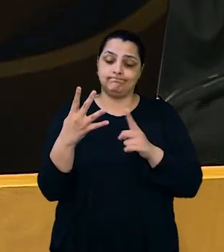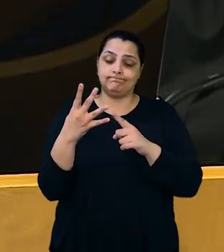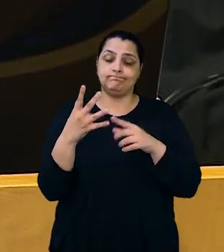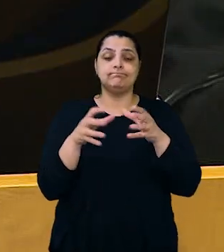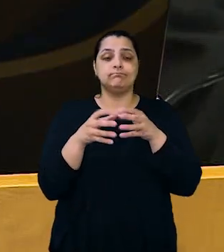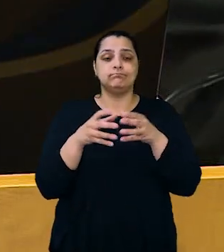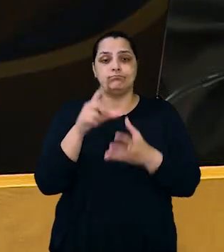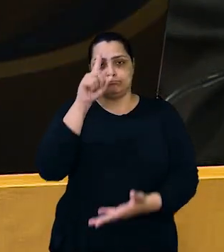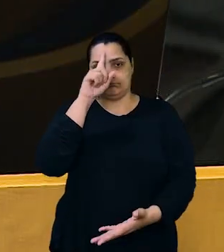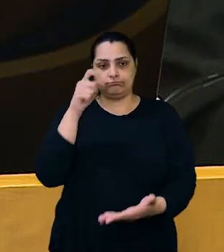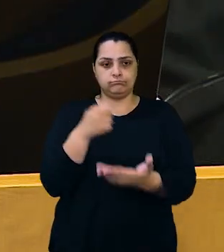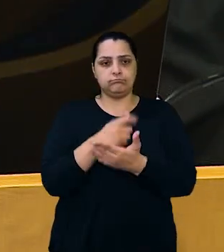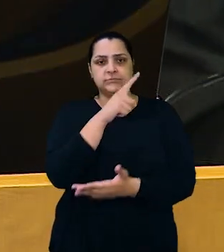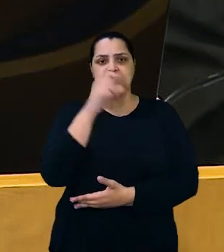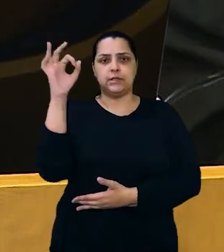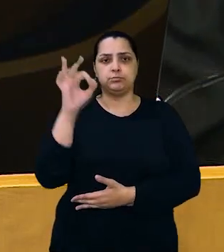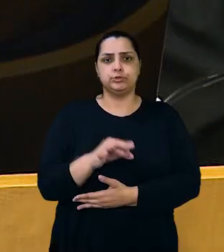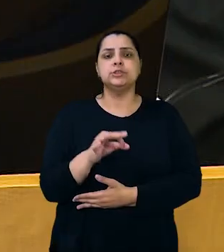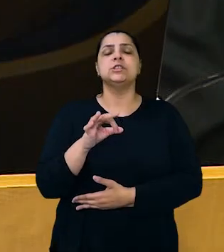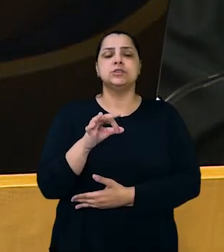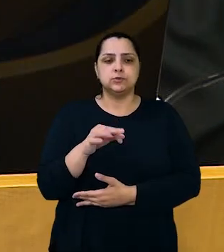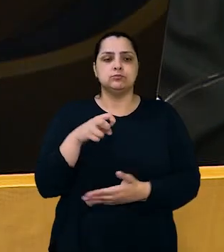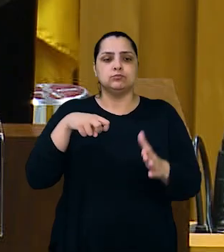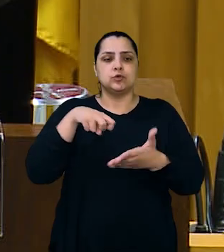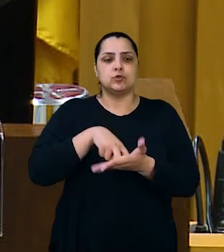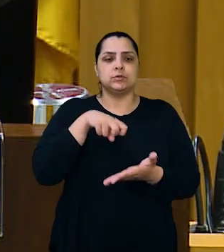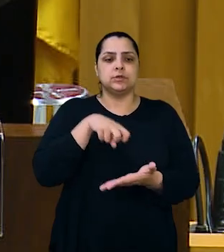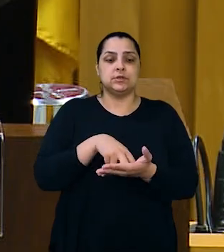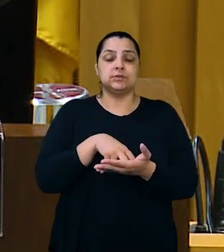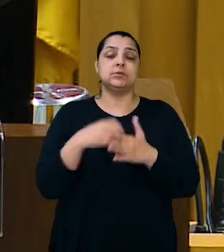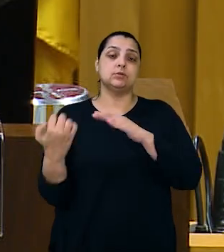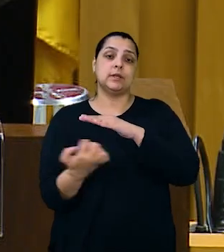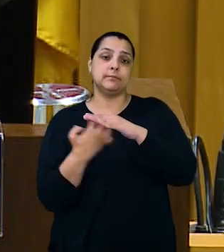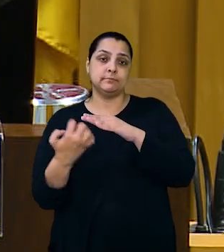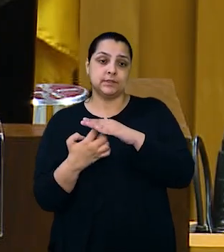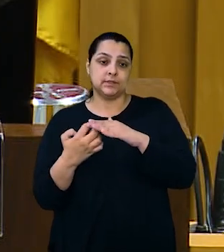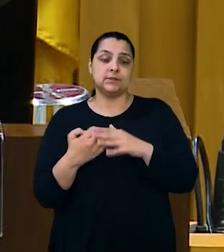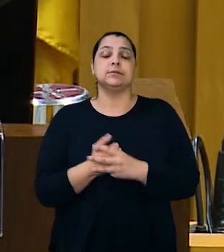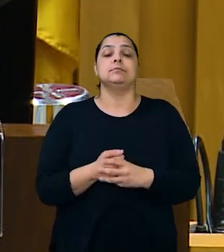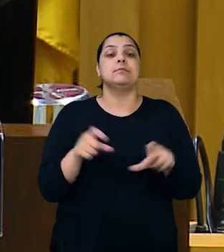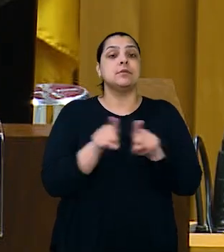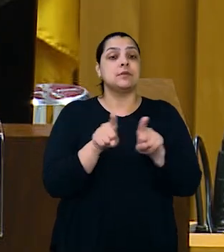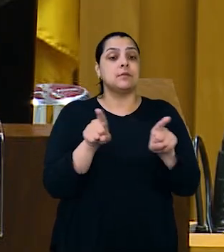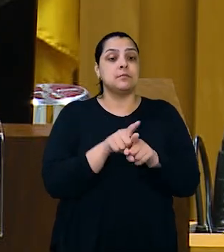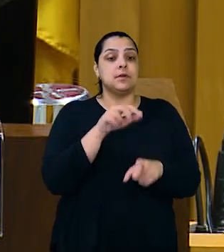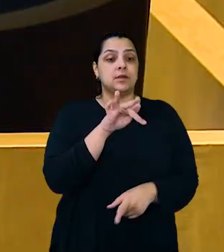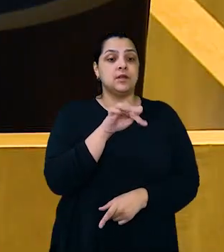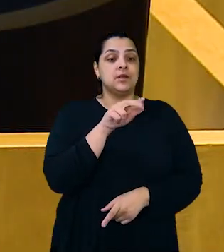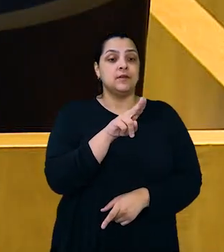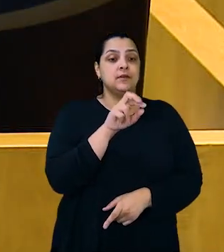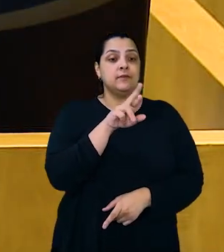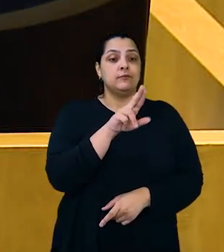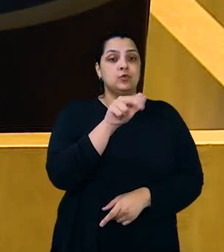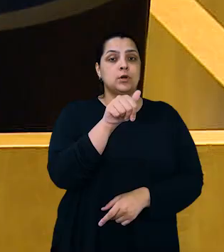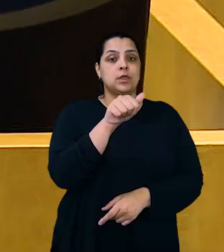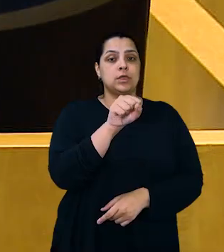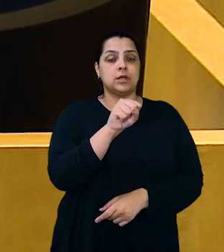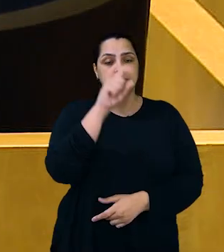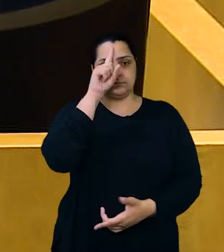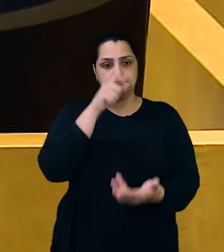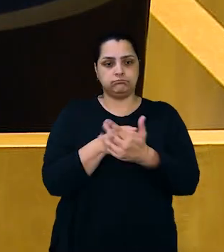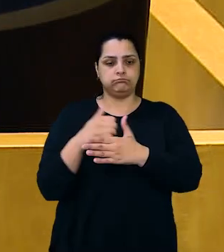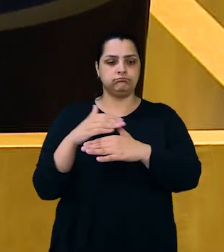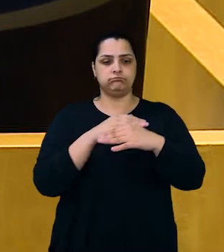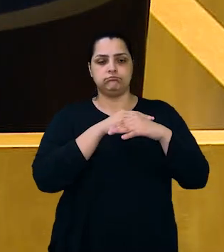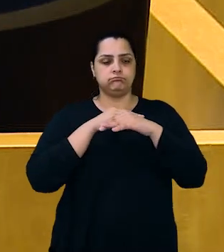turma manteve integralmente a condenação da tomadora de serviços e da Furnas. A decisão foi